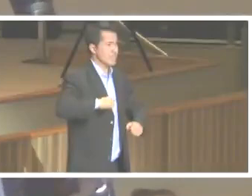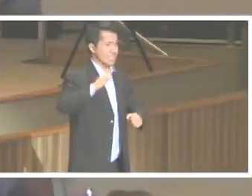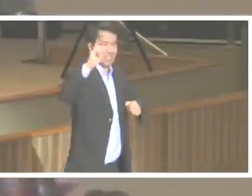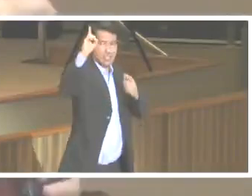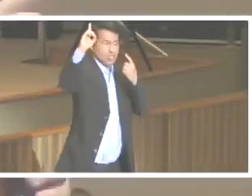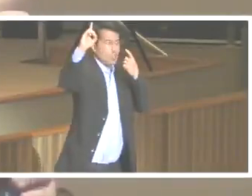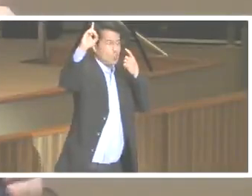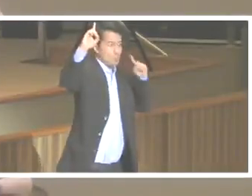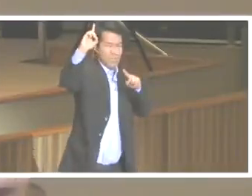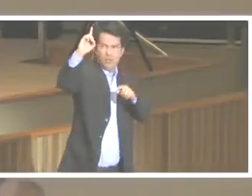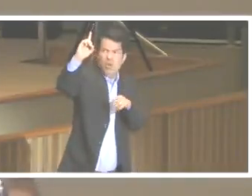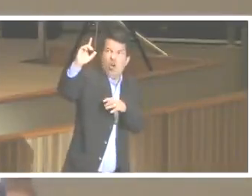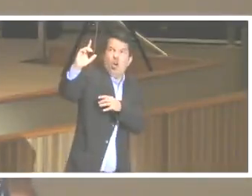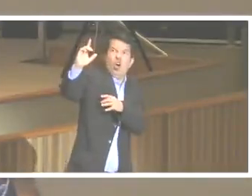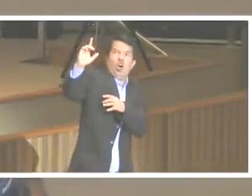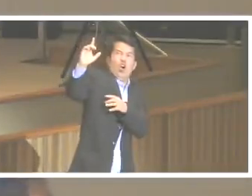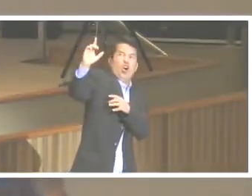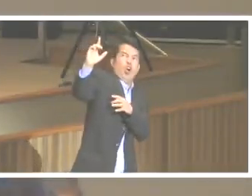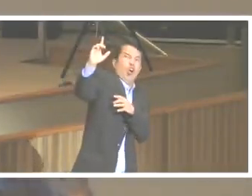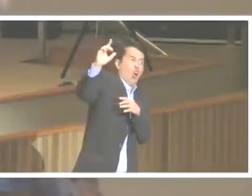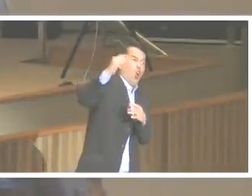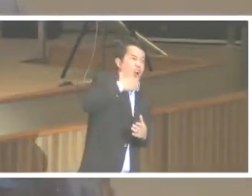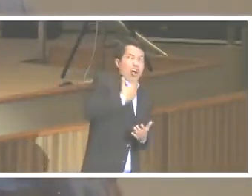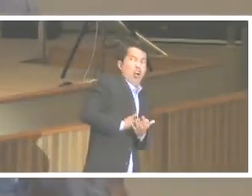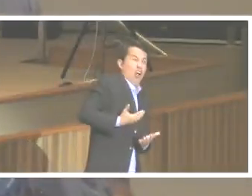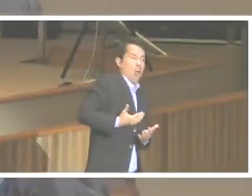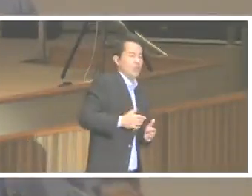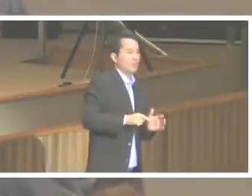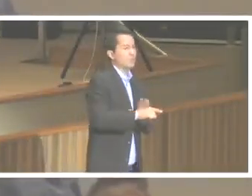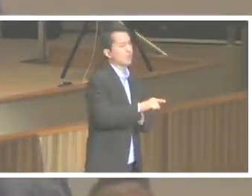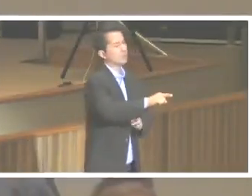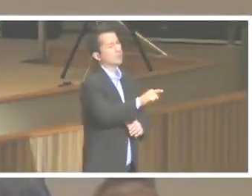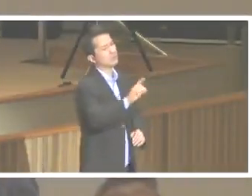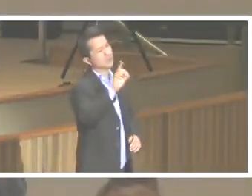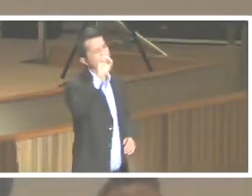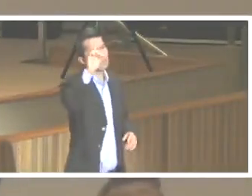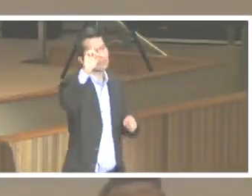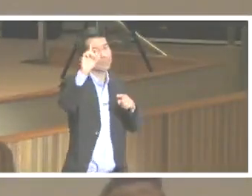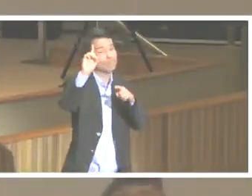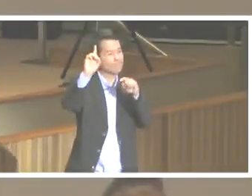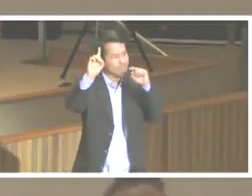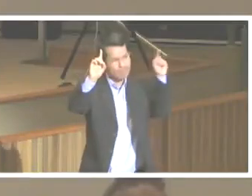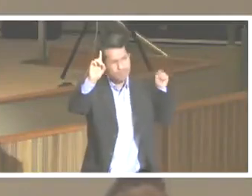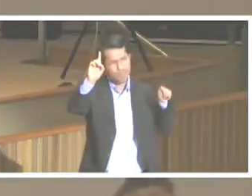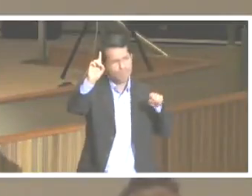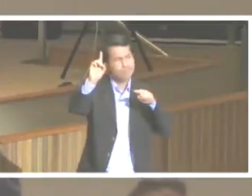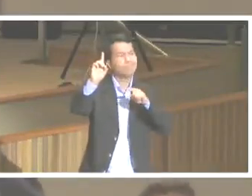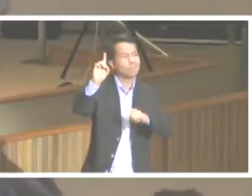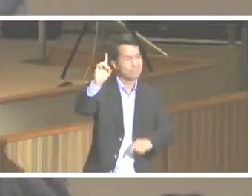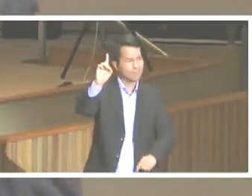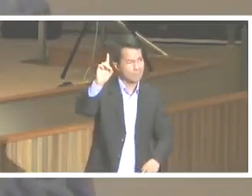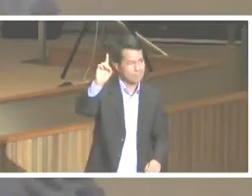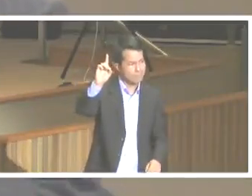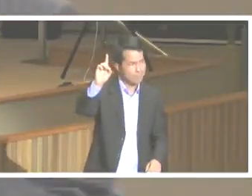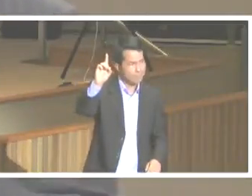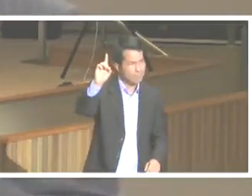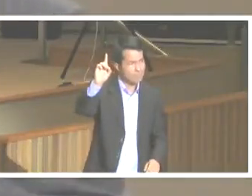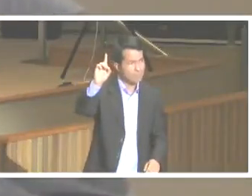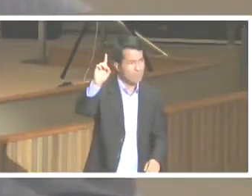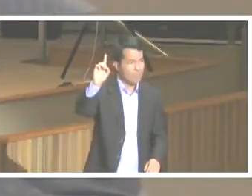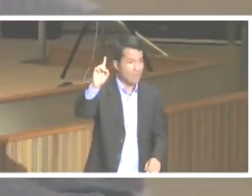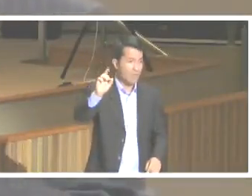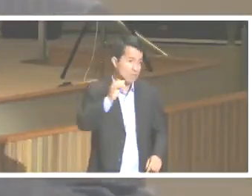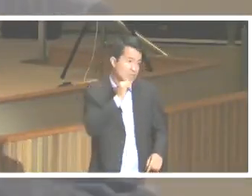deus quem é deus pra você não adianta recitar o credo